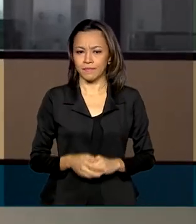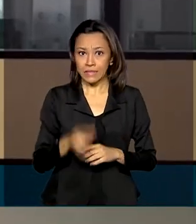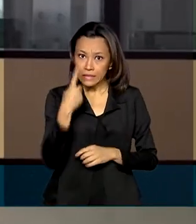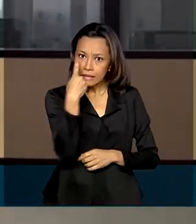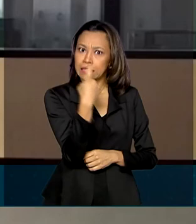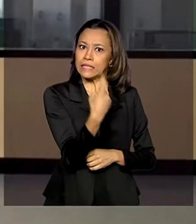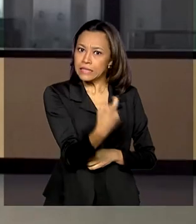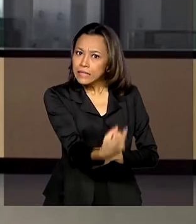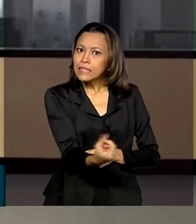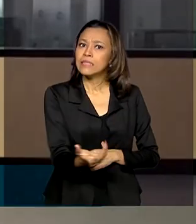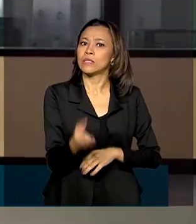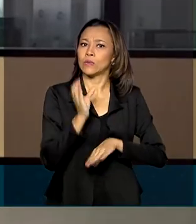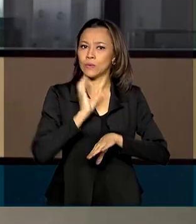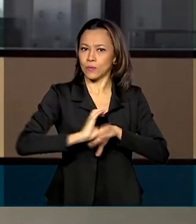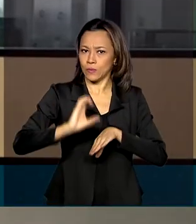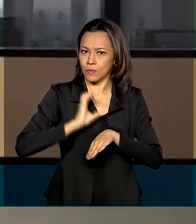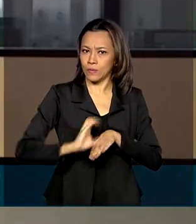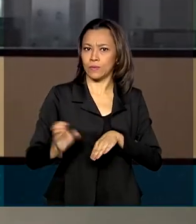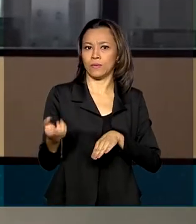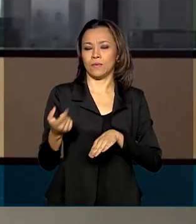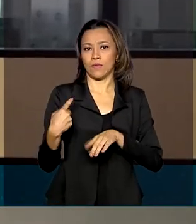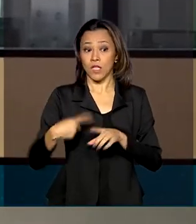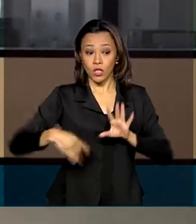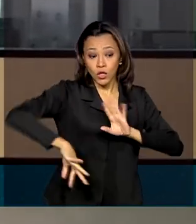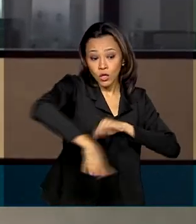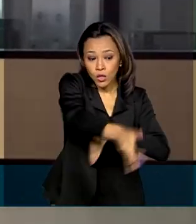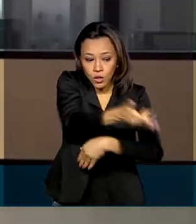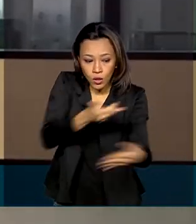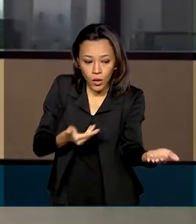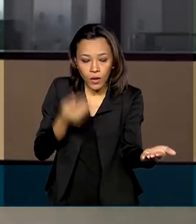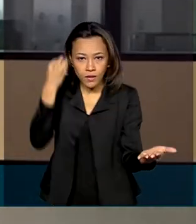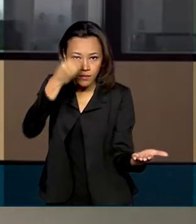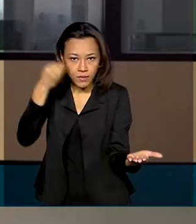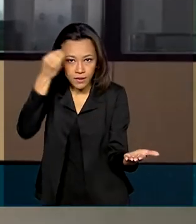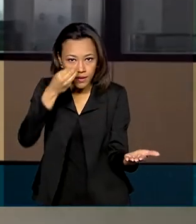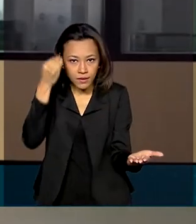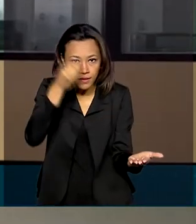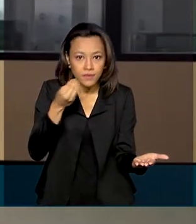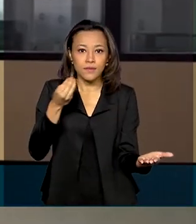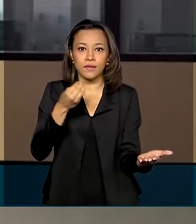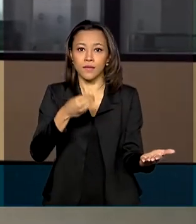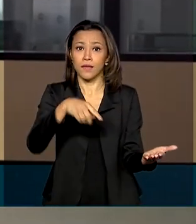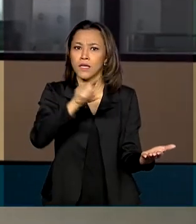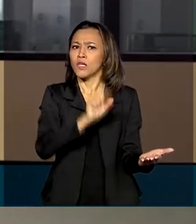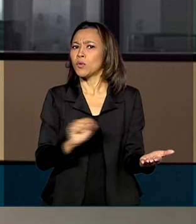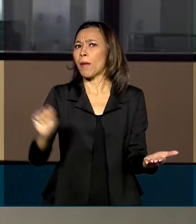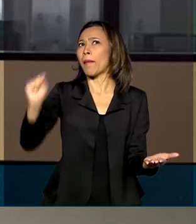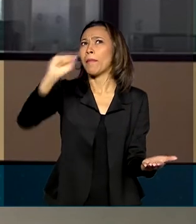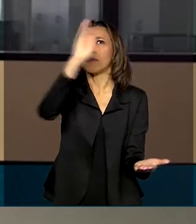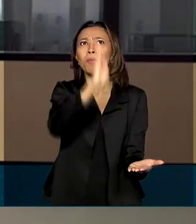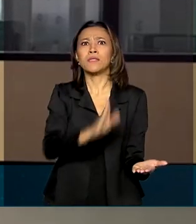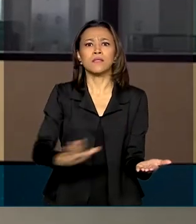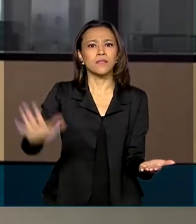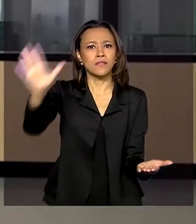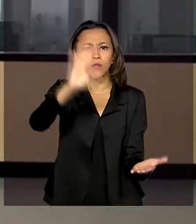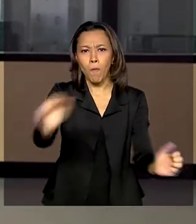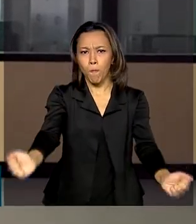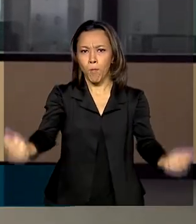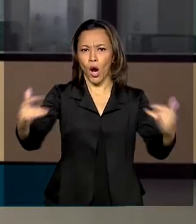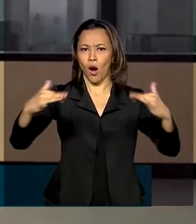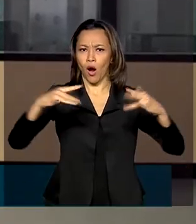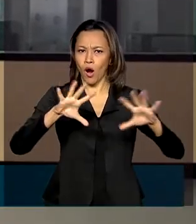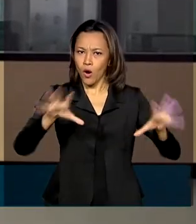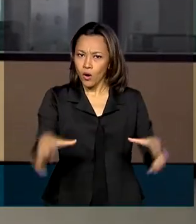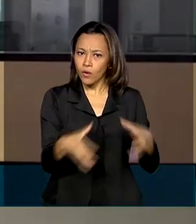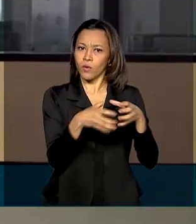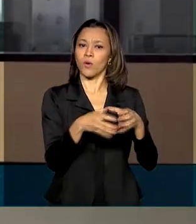interessante, tanto no sentido de troca de experiência entre peritos de todo o Brasil, mas principalmente